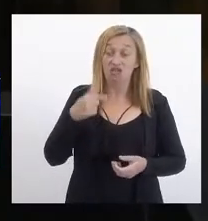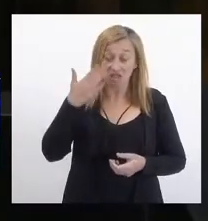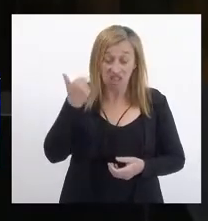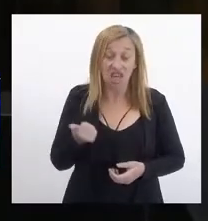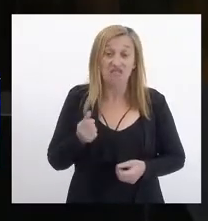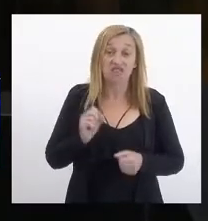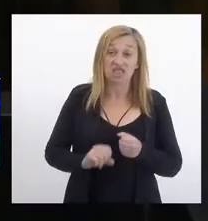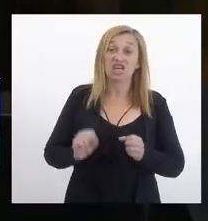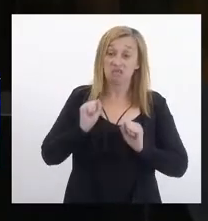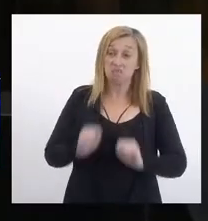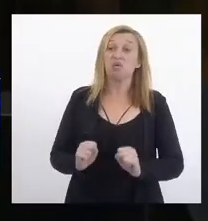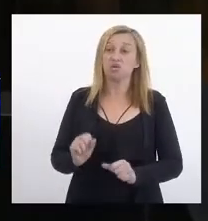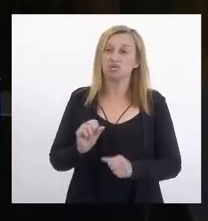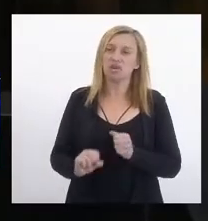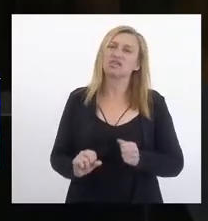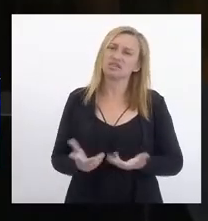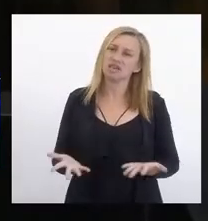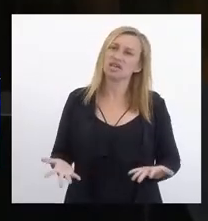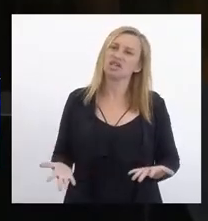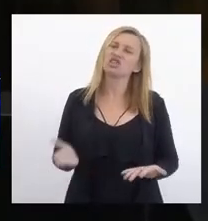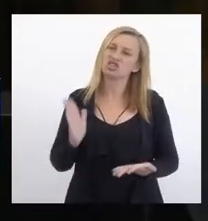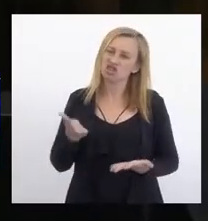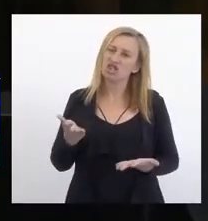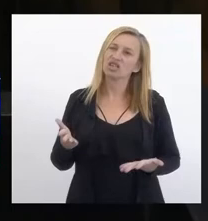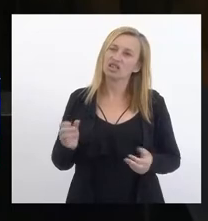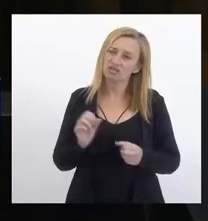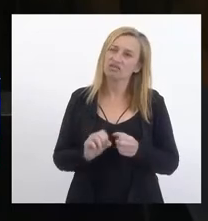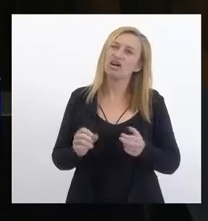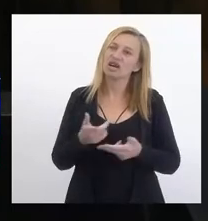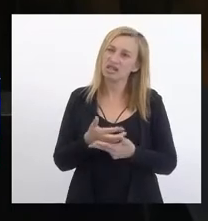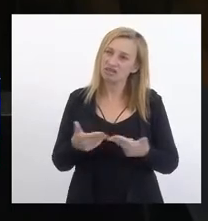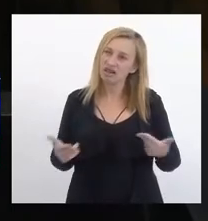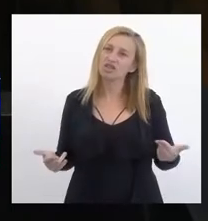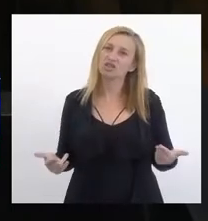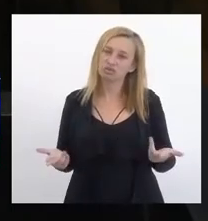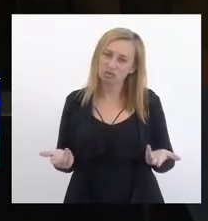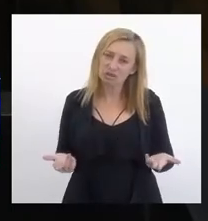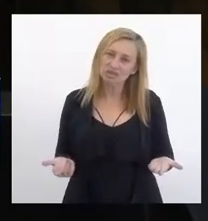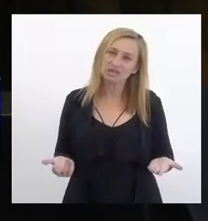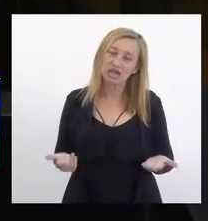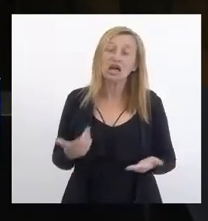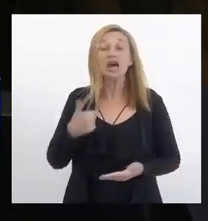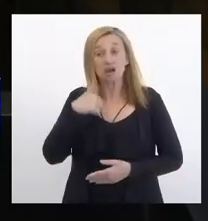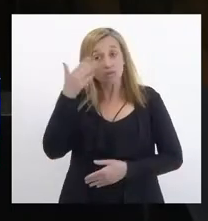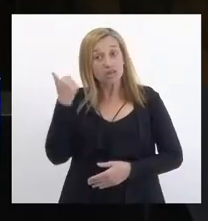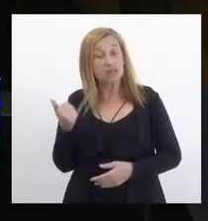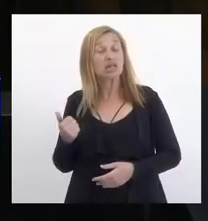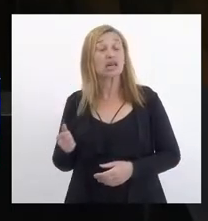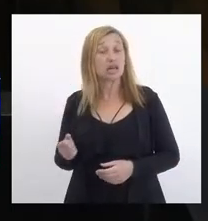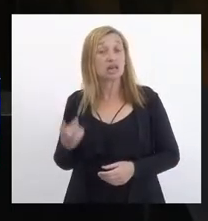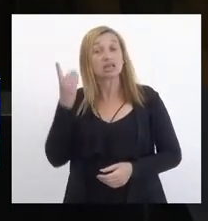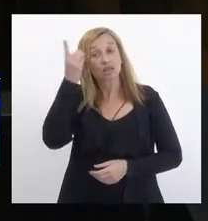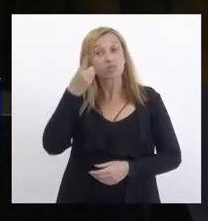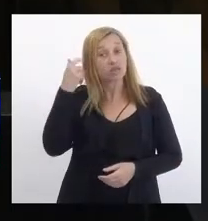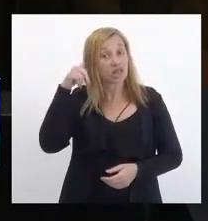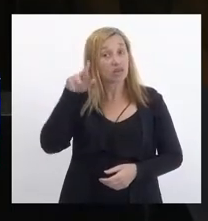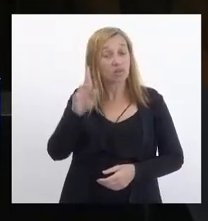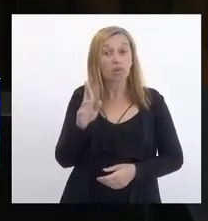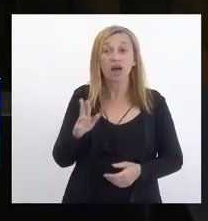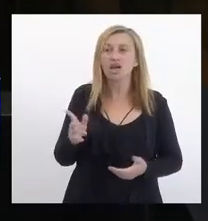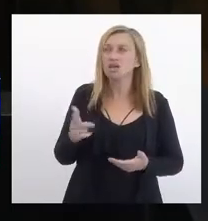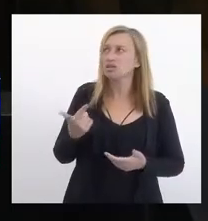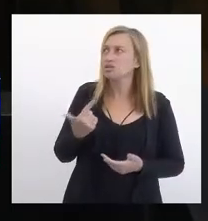fazer e posso fazer, já teria feito várias coisas. Eu sei, talvez, deputada Eliomar, que